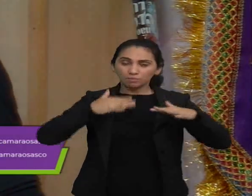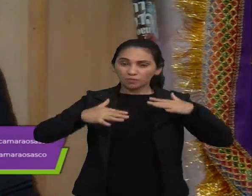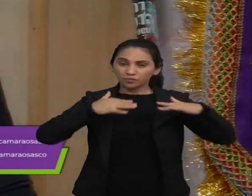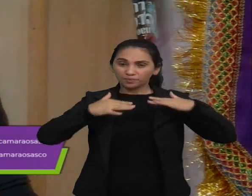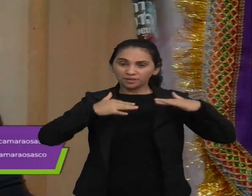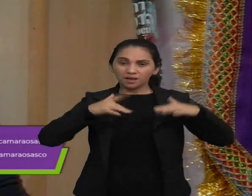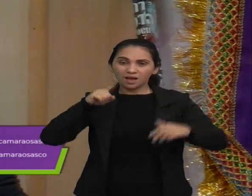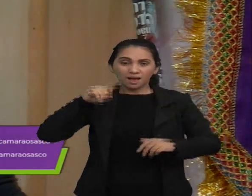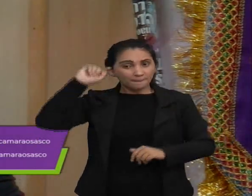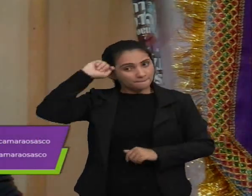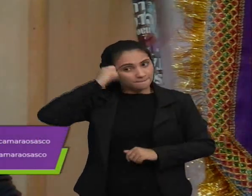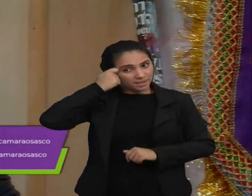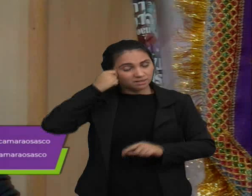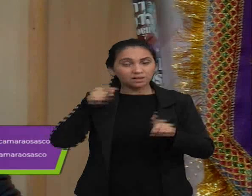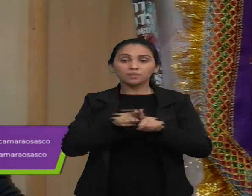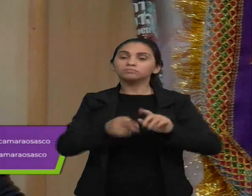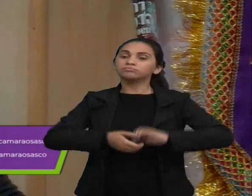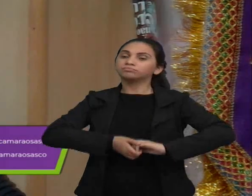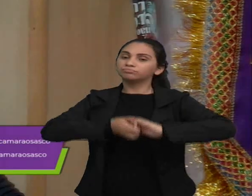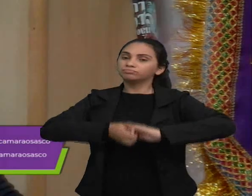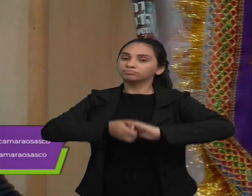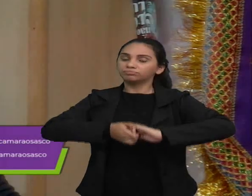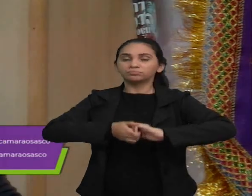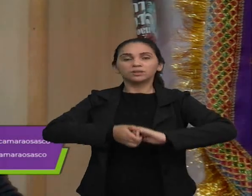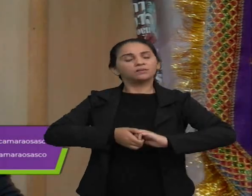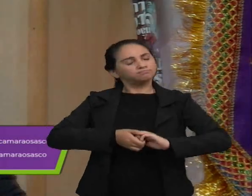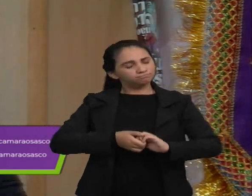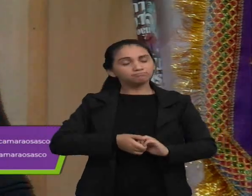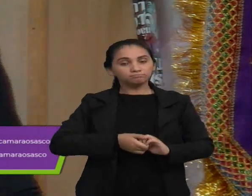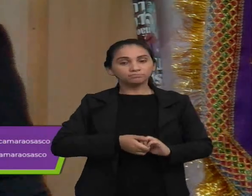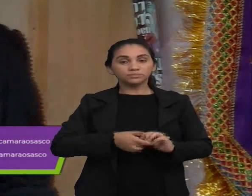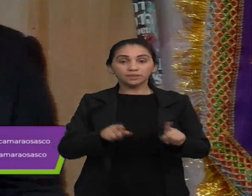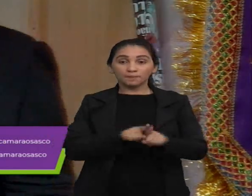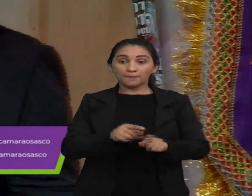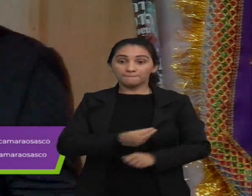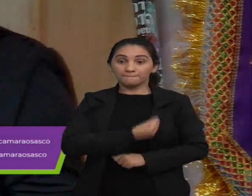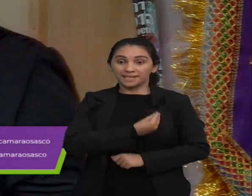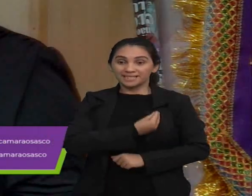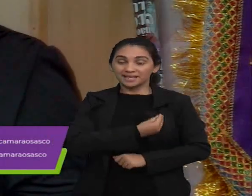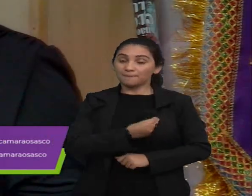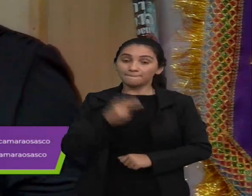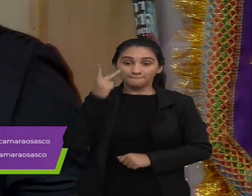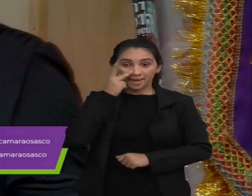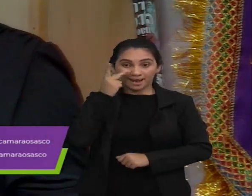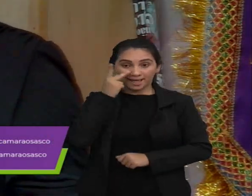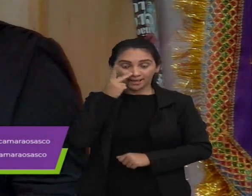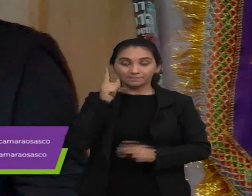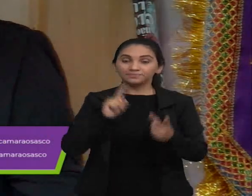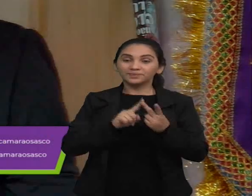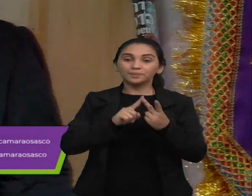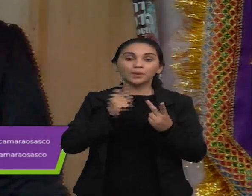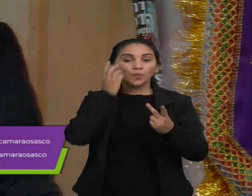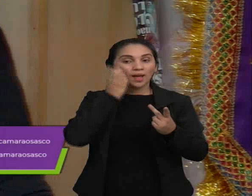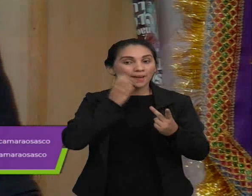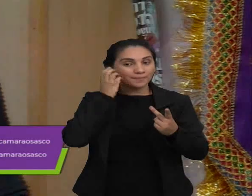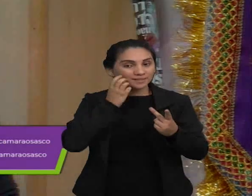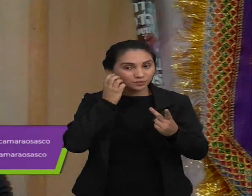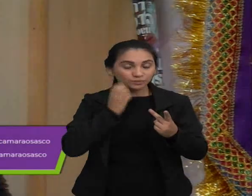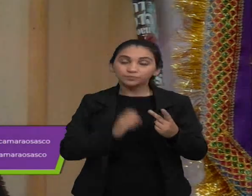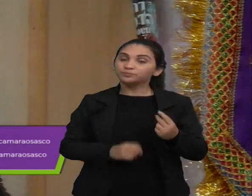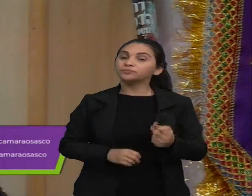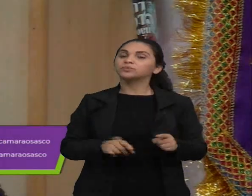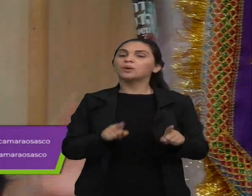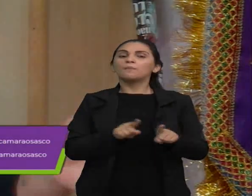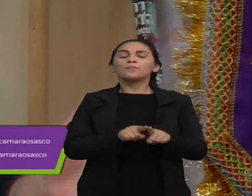e eu preciso saudar aqui com grande valor a presença do Pelé e do Emerson porque